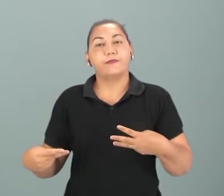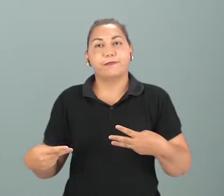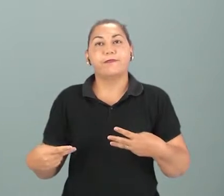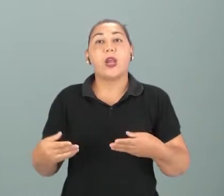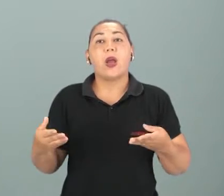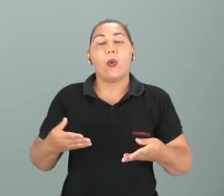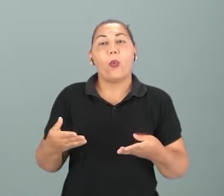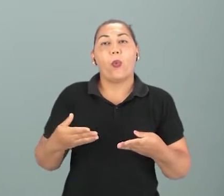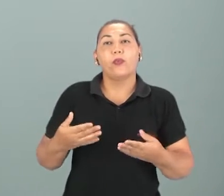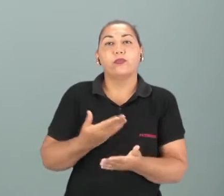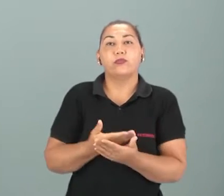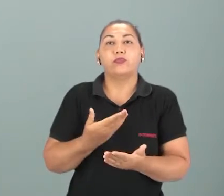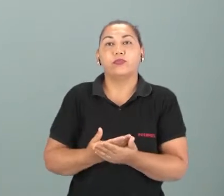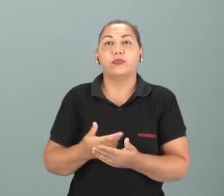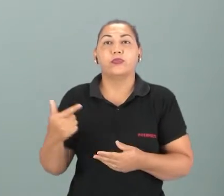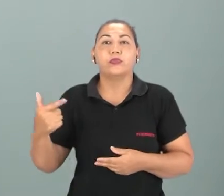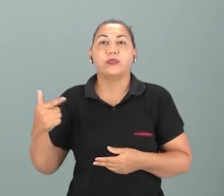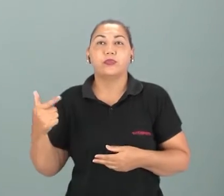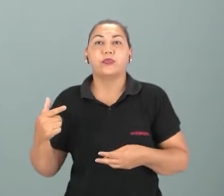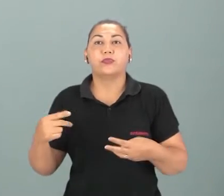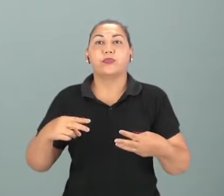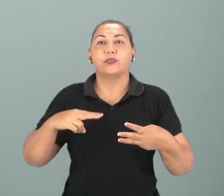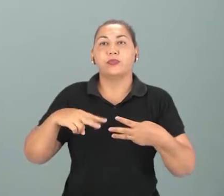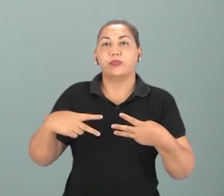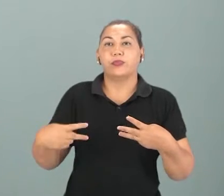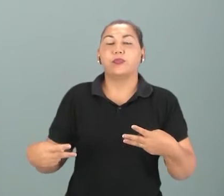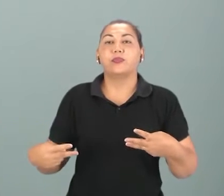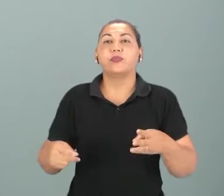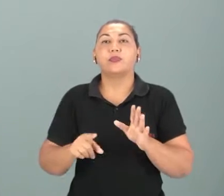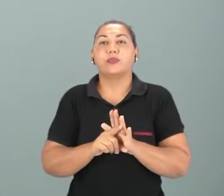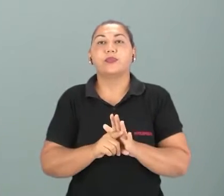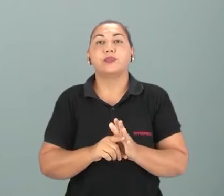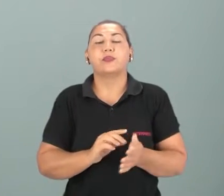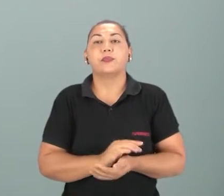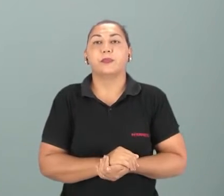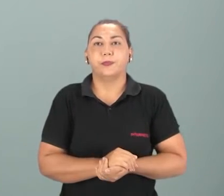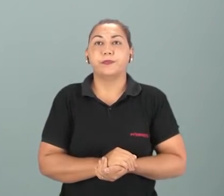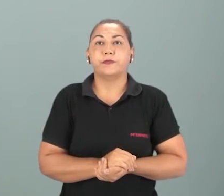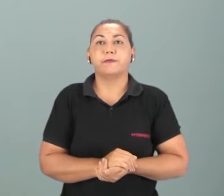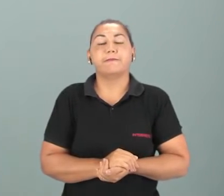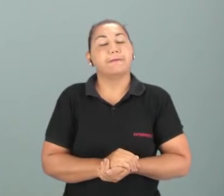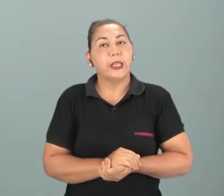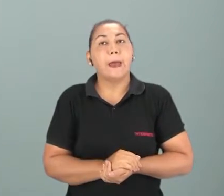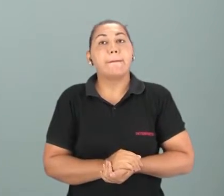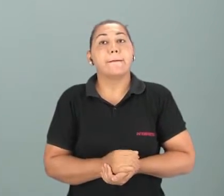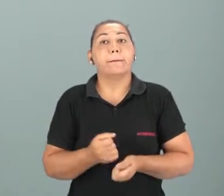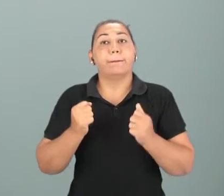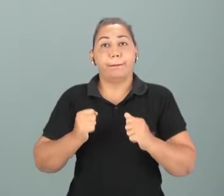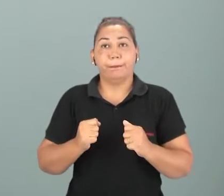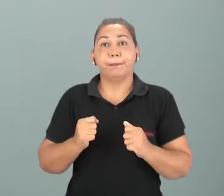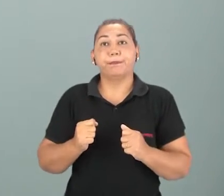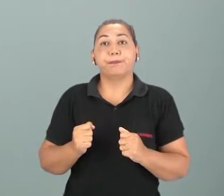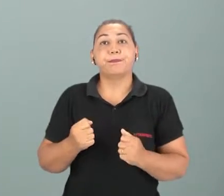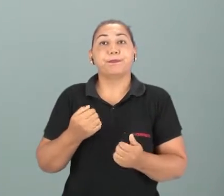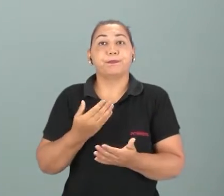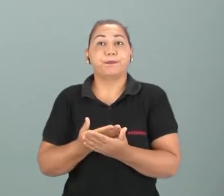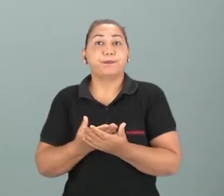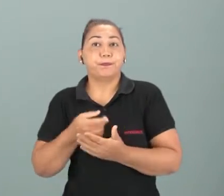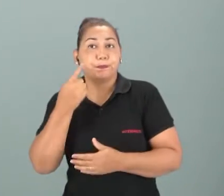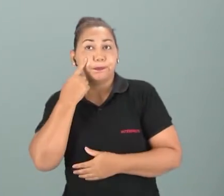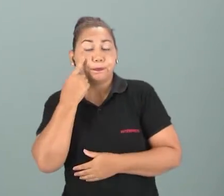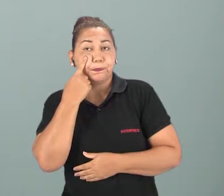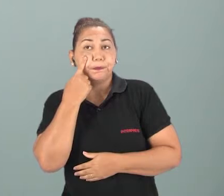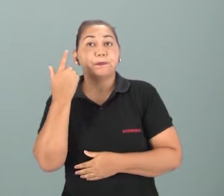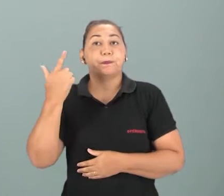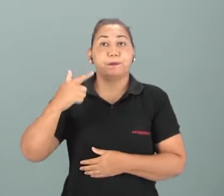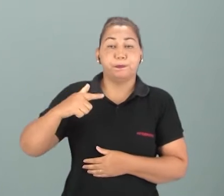vocês tiverem acesso novamente à aula e vocês não entenderem a segunda lei, vocês podem retomar a primeira lei, porque ela é